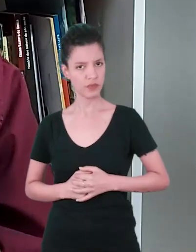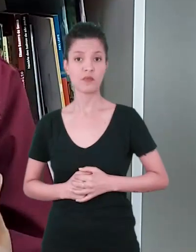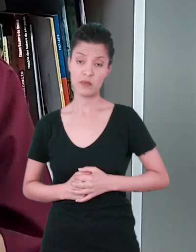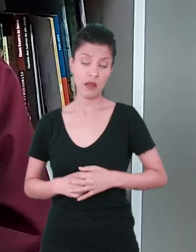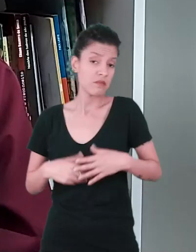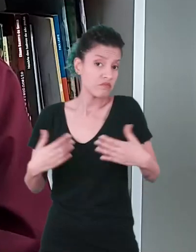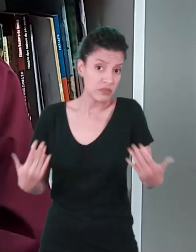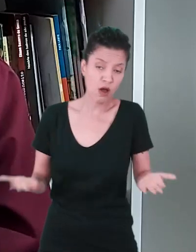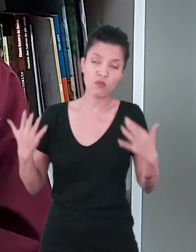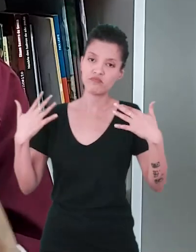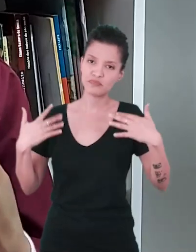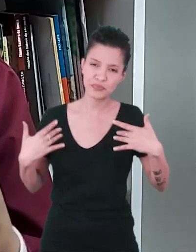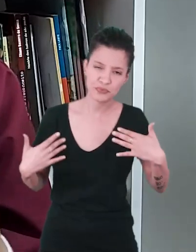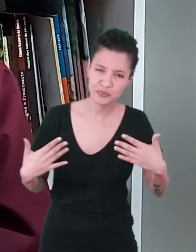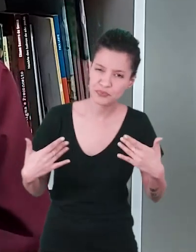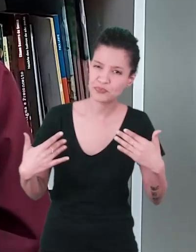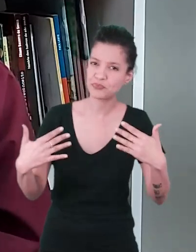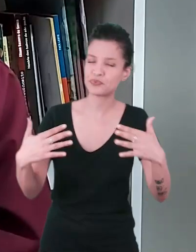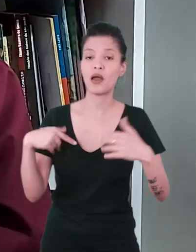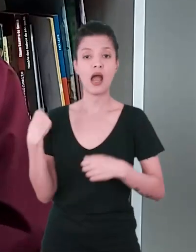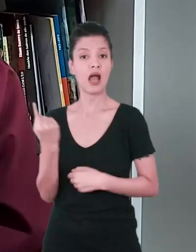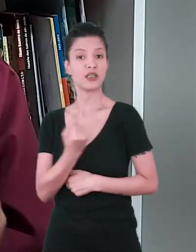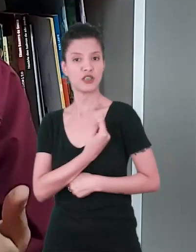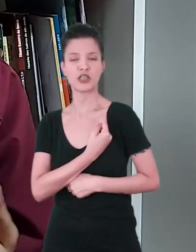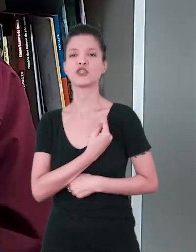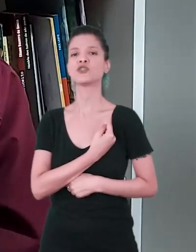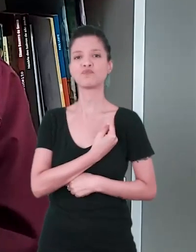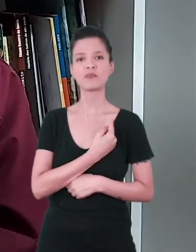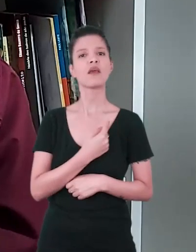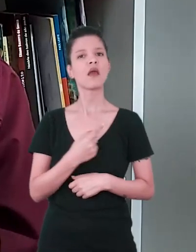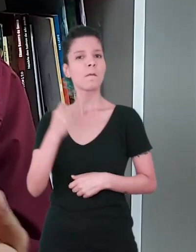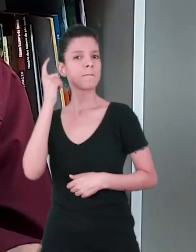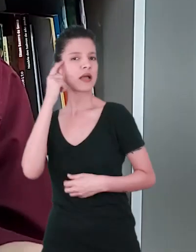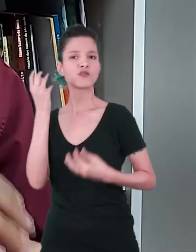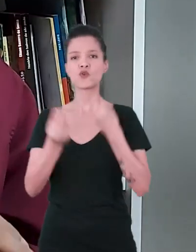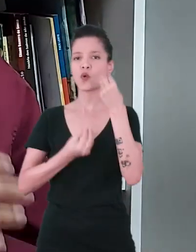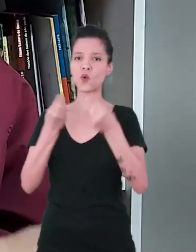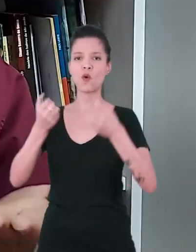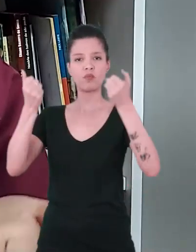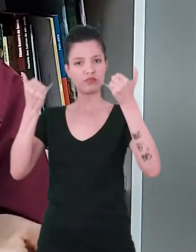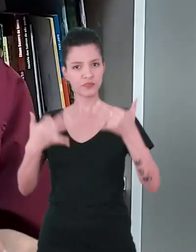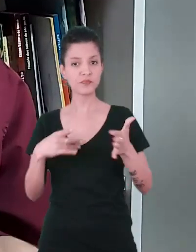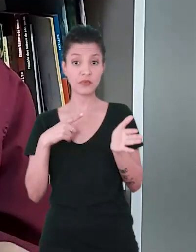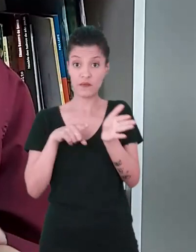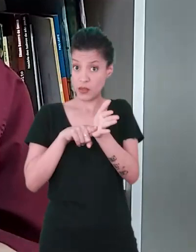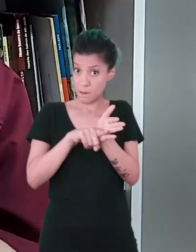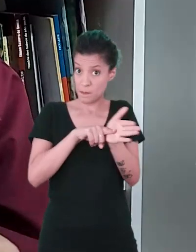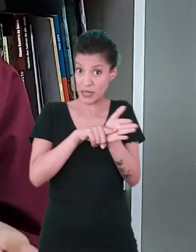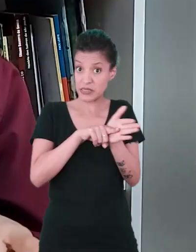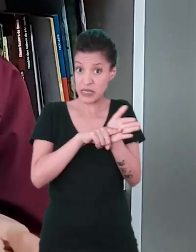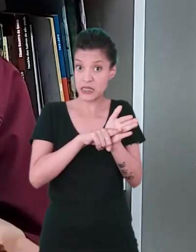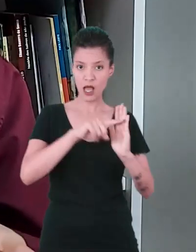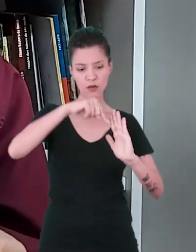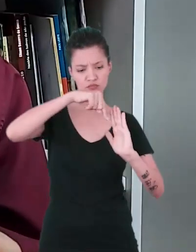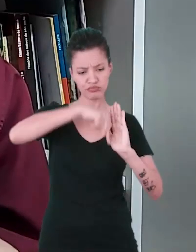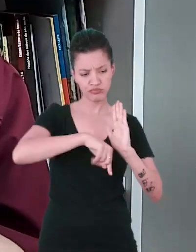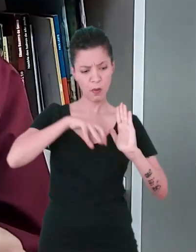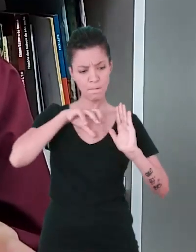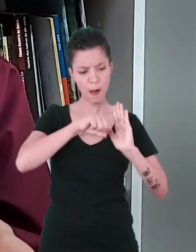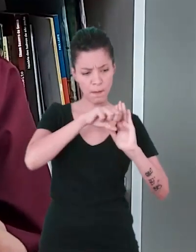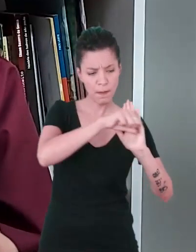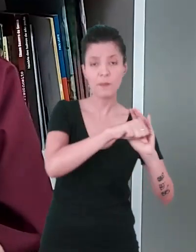A partir disso também a gente resolveu desenvolver, além das pesquisas que foram aprofundadas,